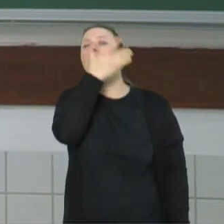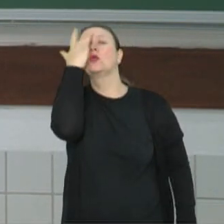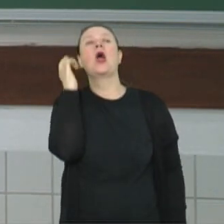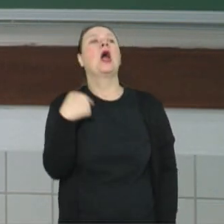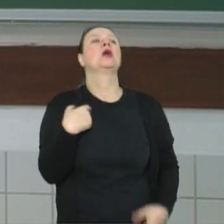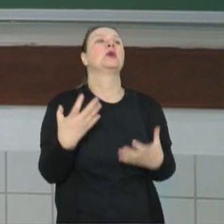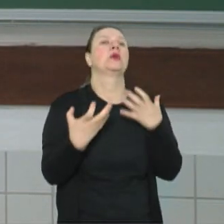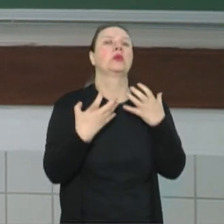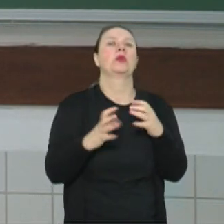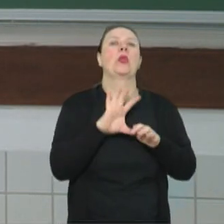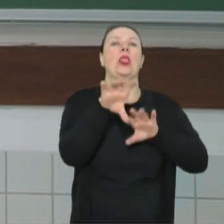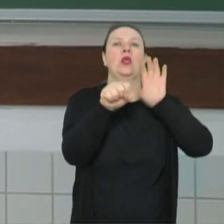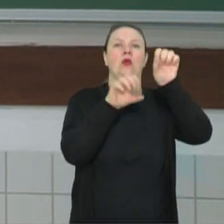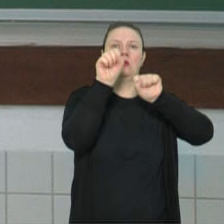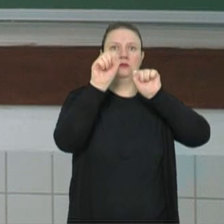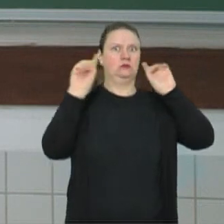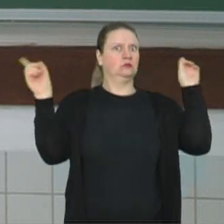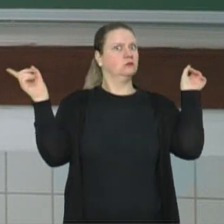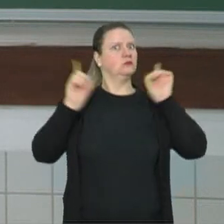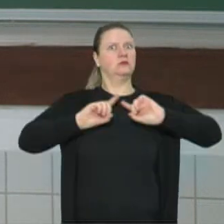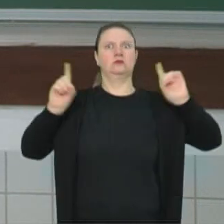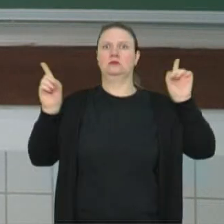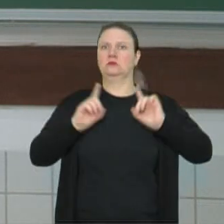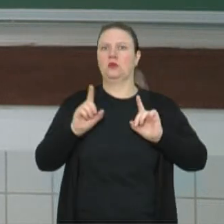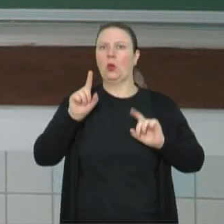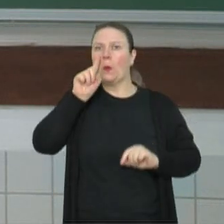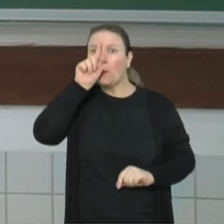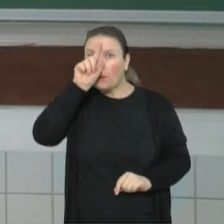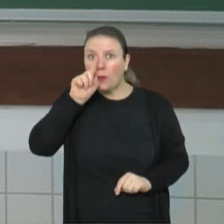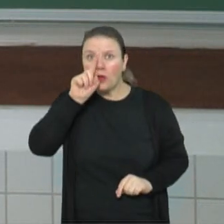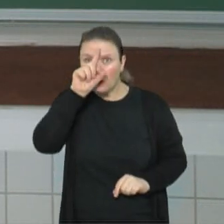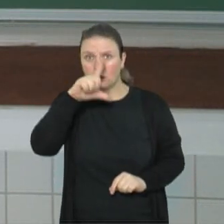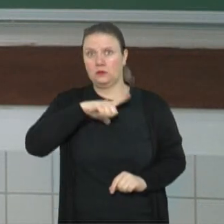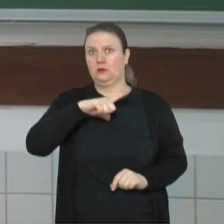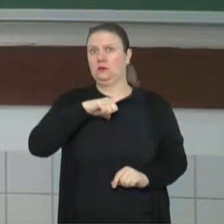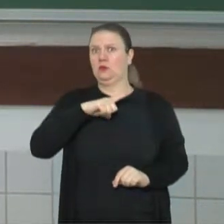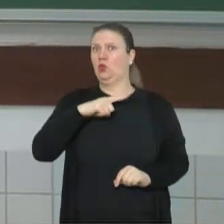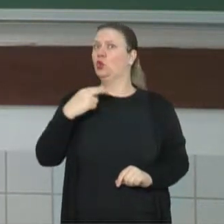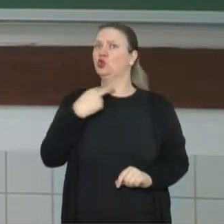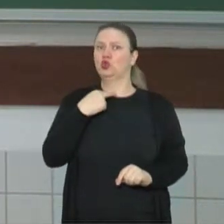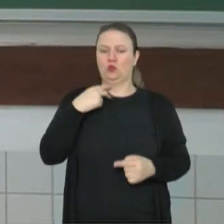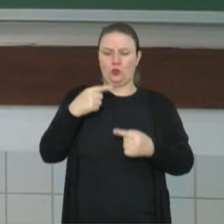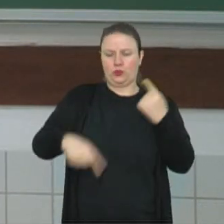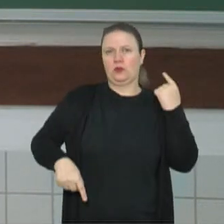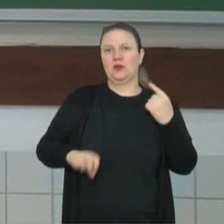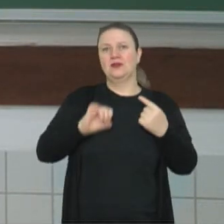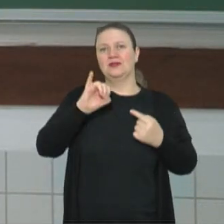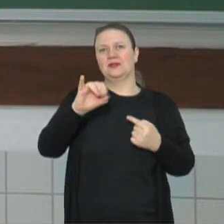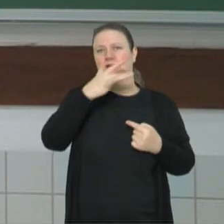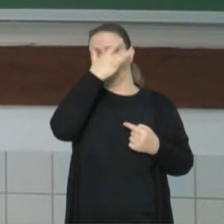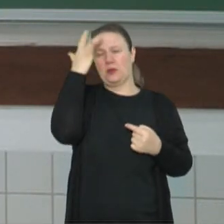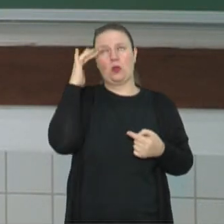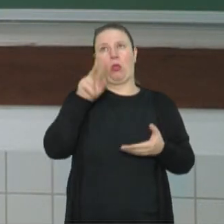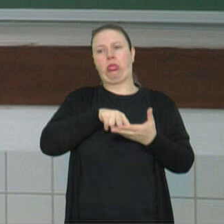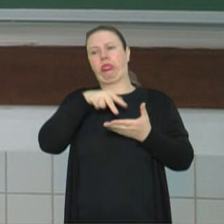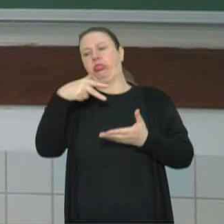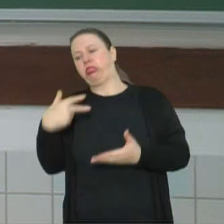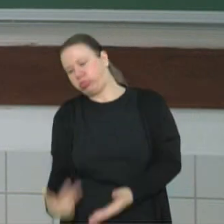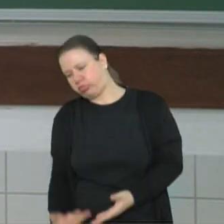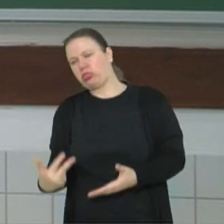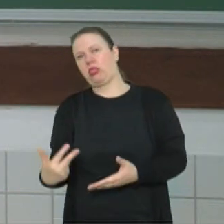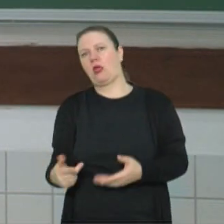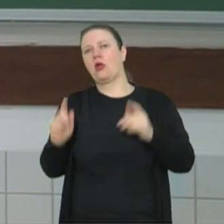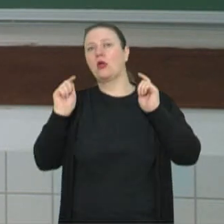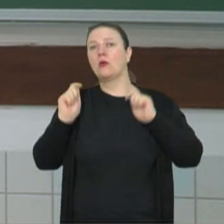vai fazer escalada sem equipamento de segurança. Não é aconselhável, nem pode realizar, né? Porque uma queda ali, com certeza, pode levar